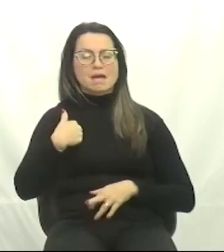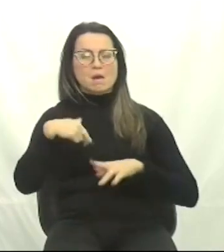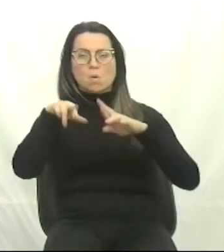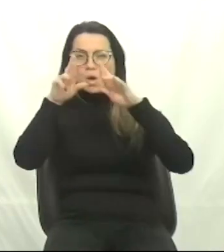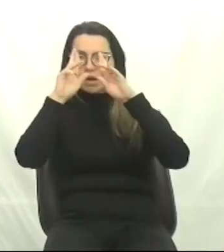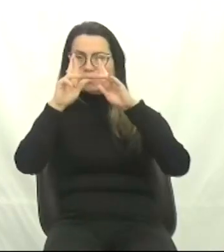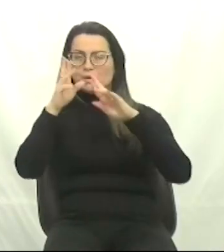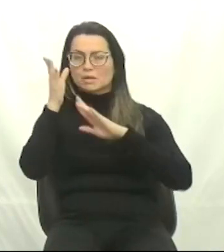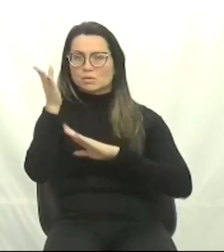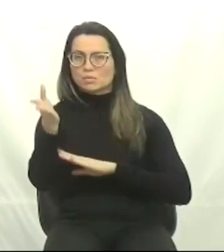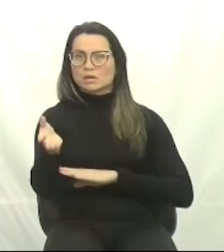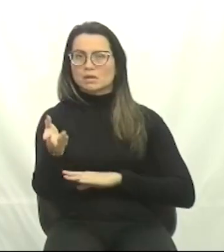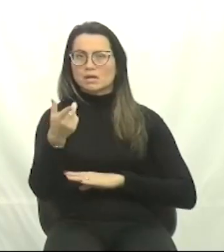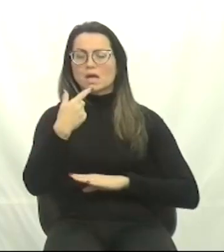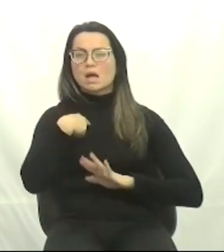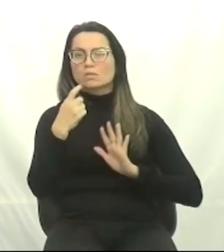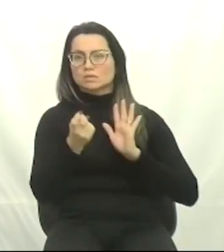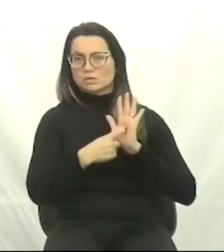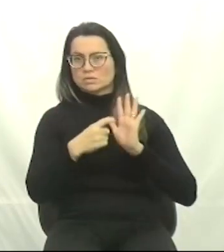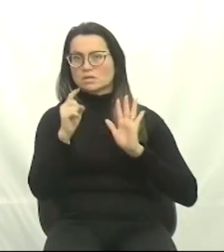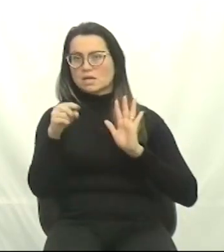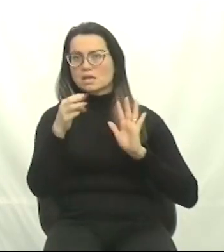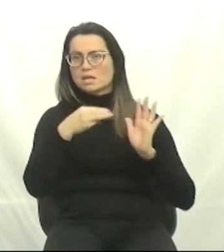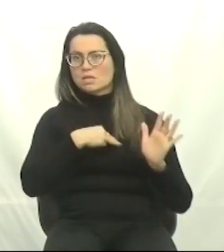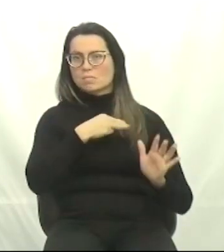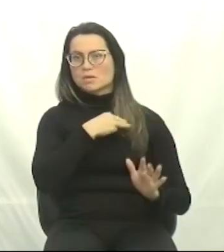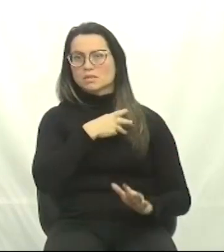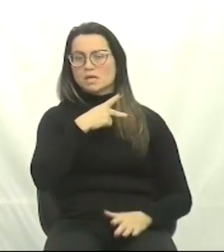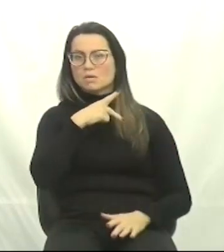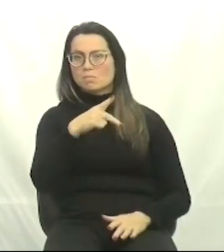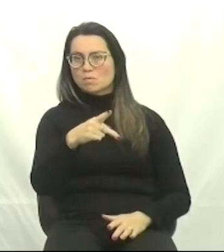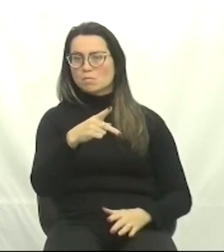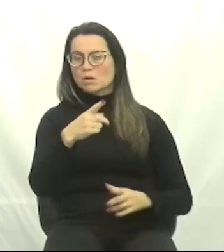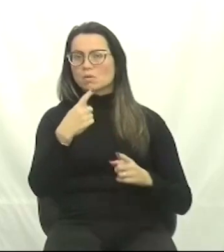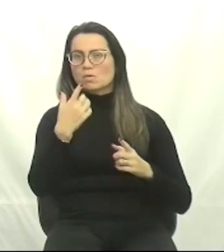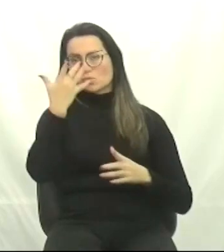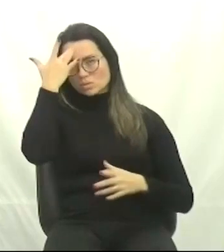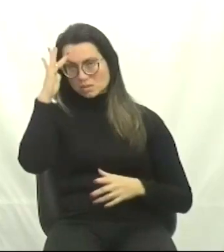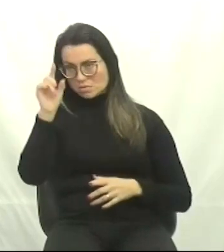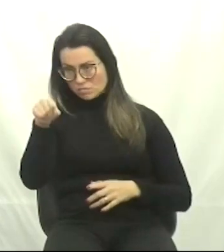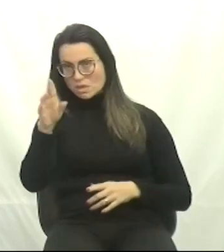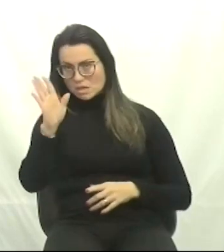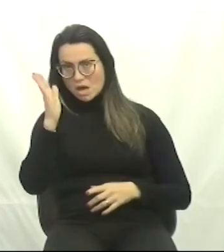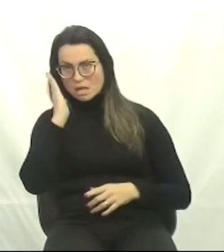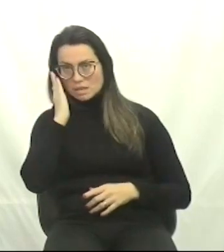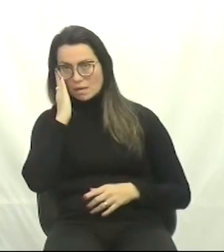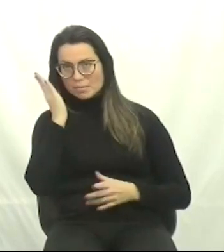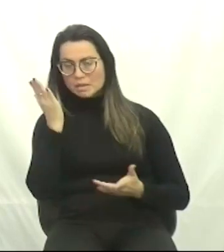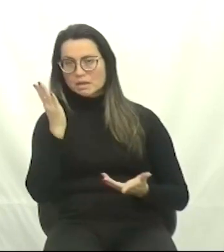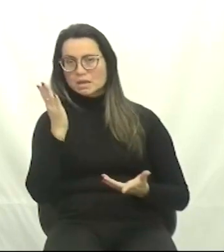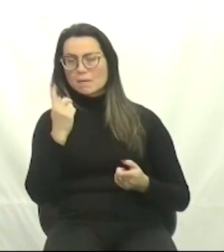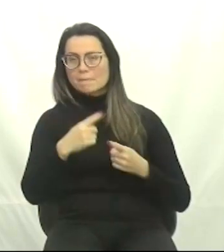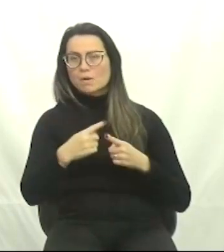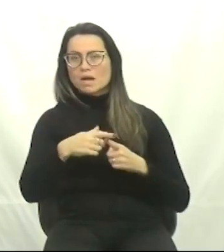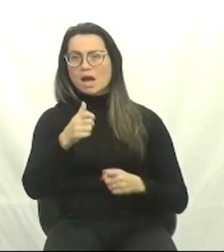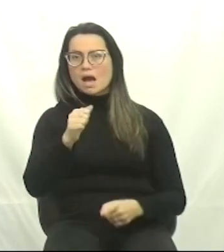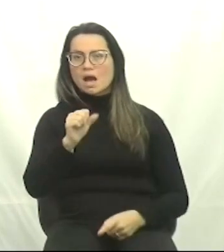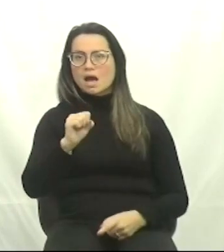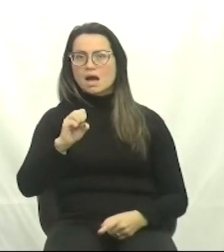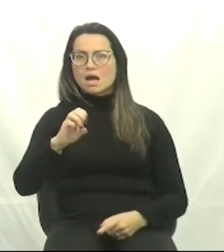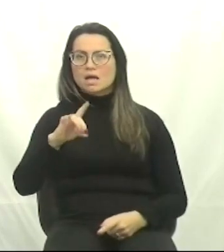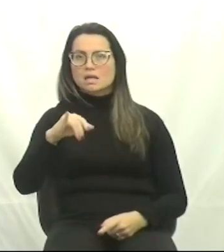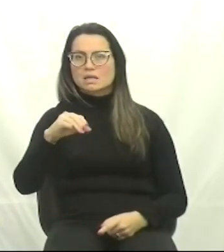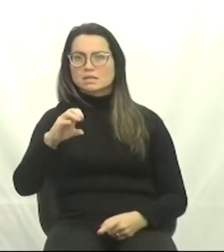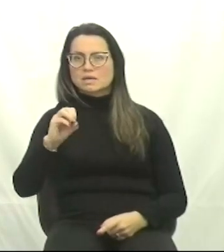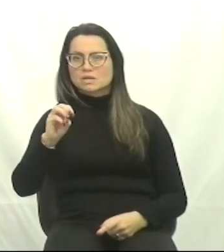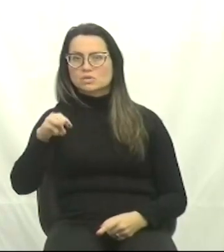presidente, eu denunciei ele no Ministério Público, não sei se vocês sabiam, mas eu denunciei ele no Ministério Público por assédio moral. Então, eu